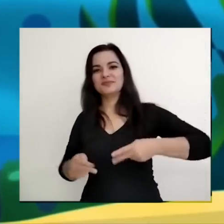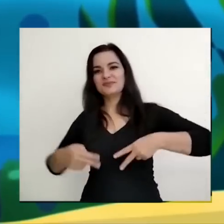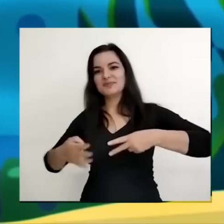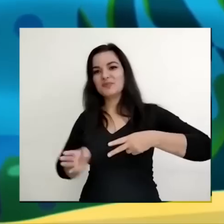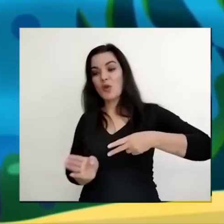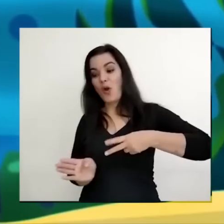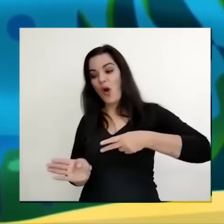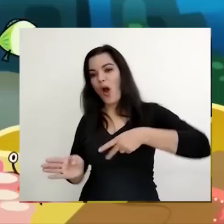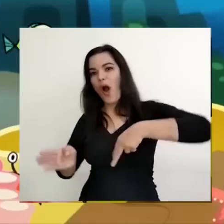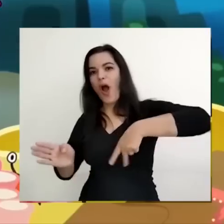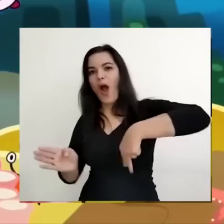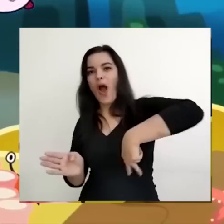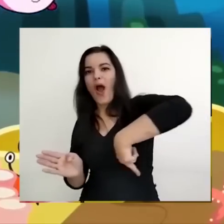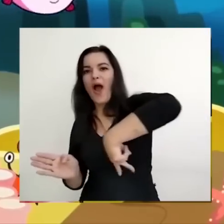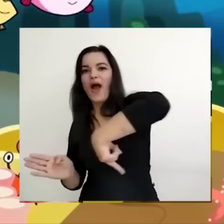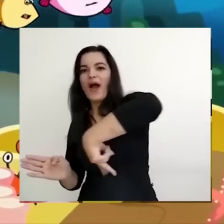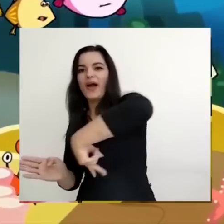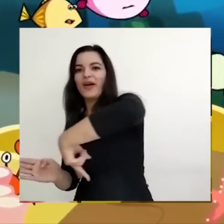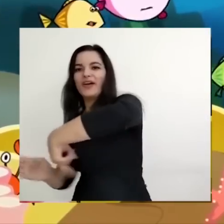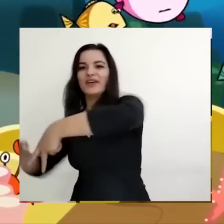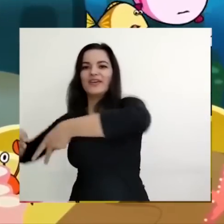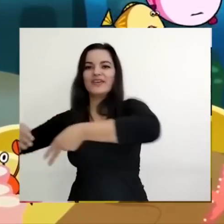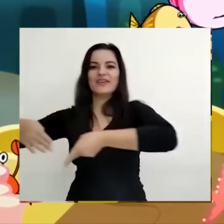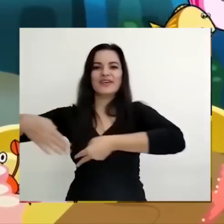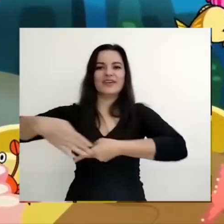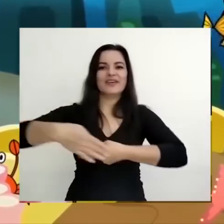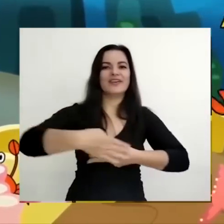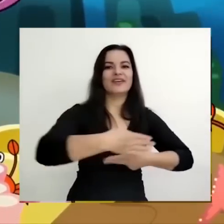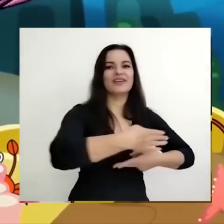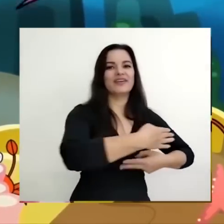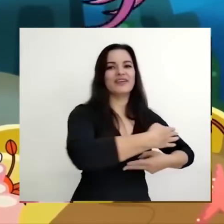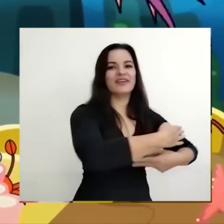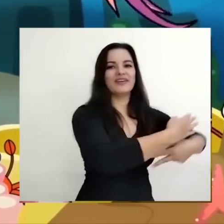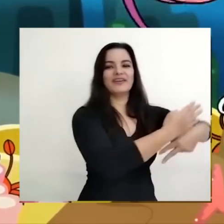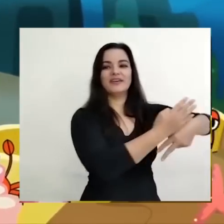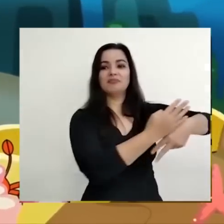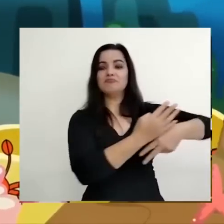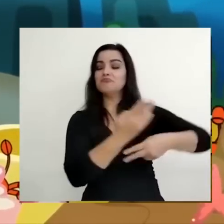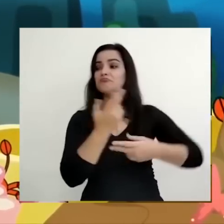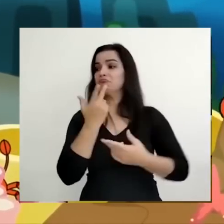Até aqui nada de novo. Peixes coloridos.